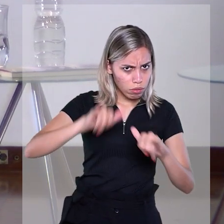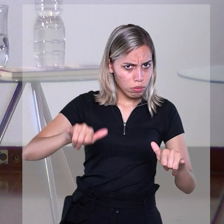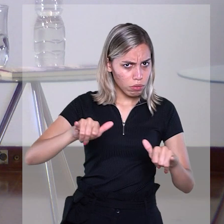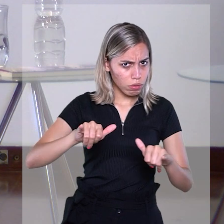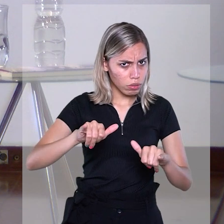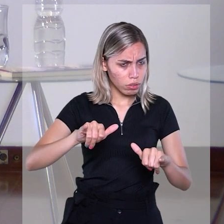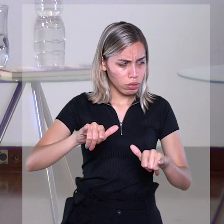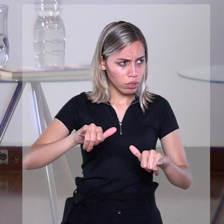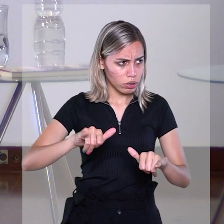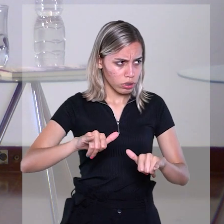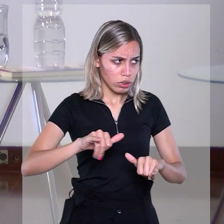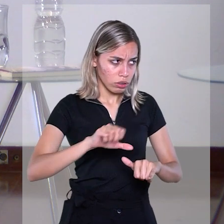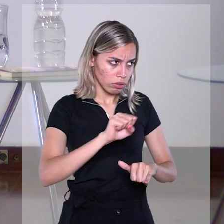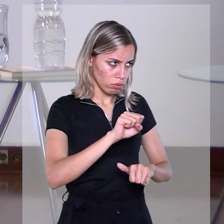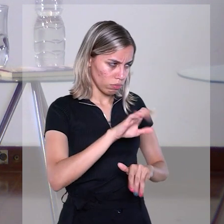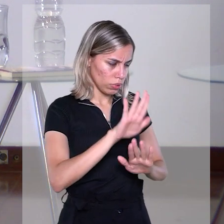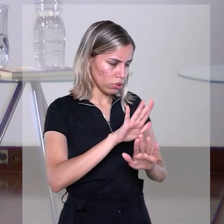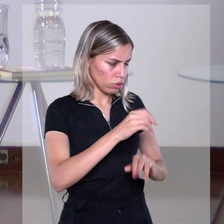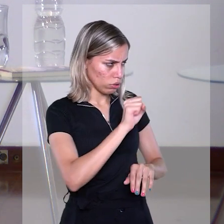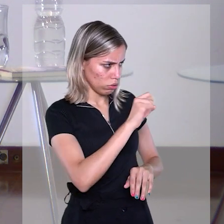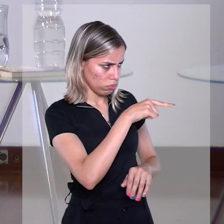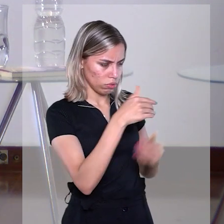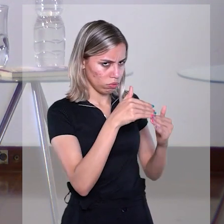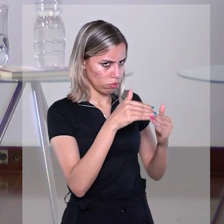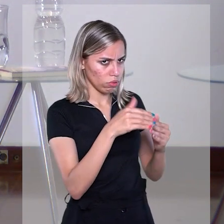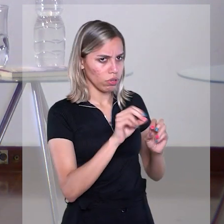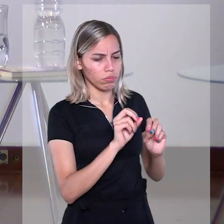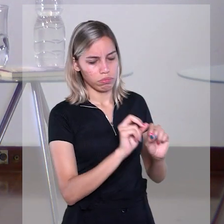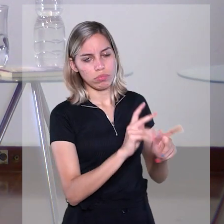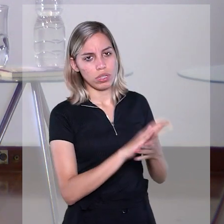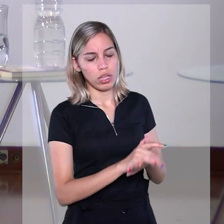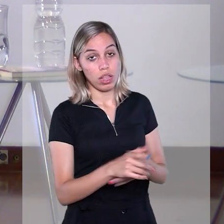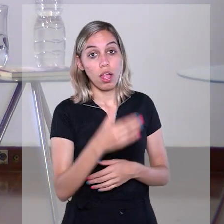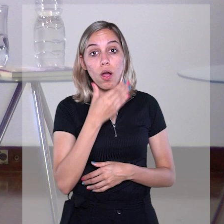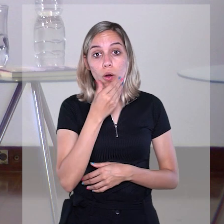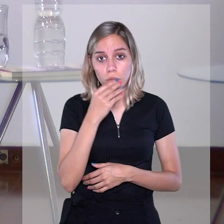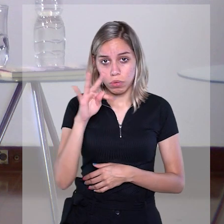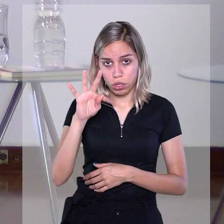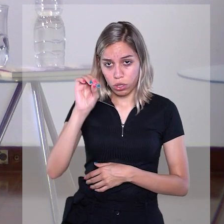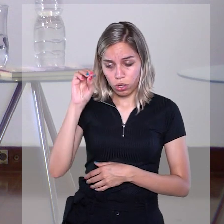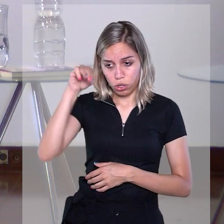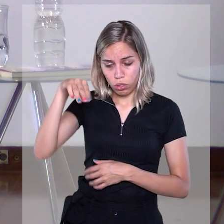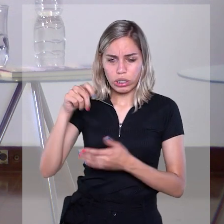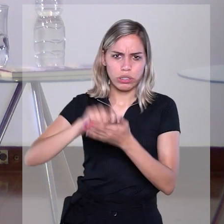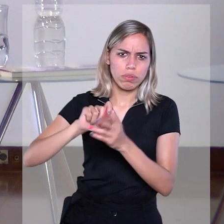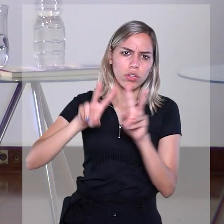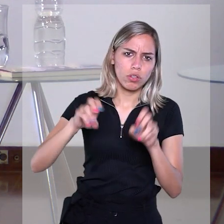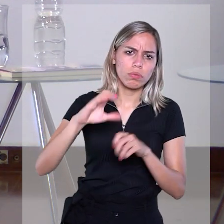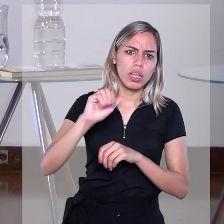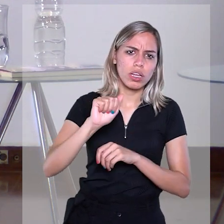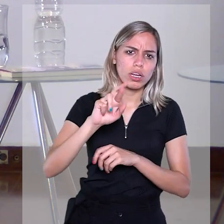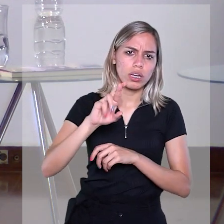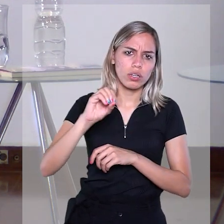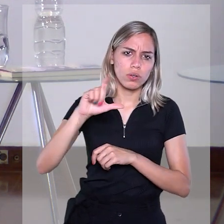você discordar, tudo bem. Escreveu ali a Carolina, a biografia da Carolina, e depois veio uma série de autores que, como a